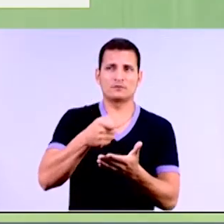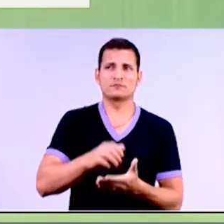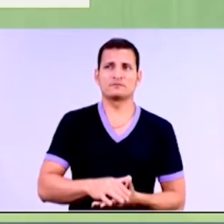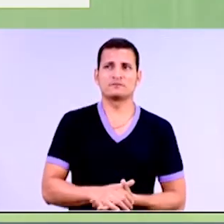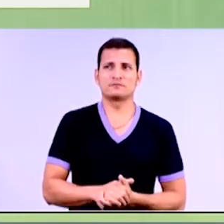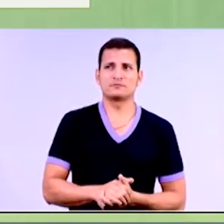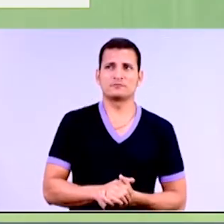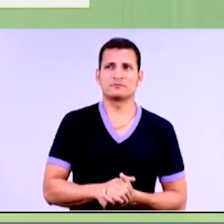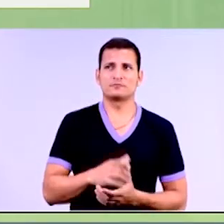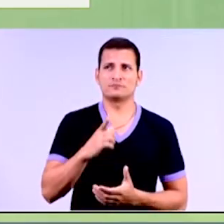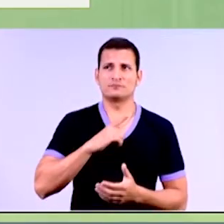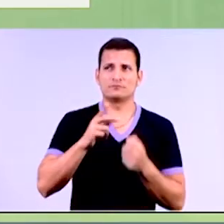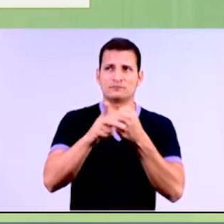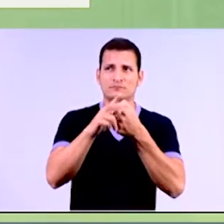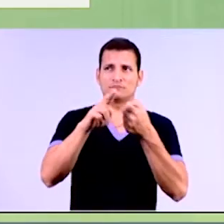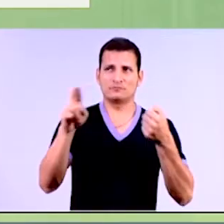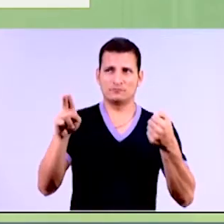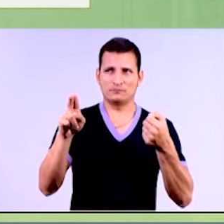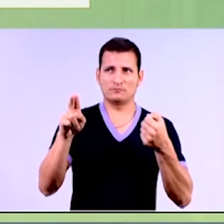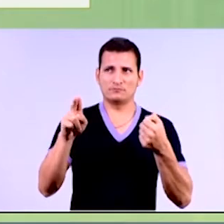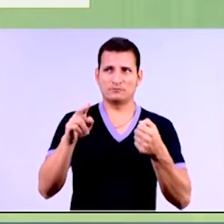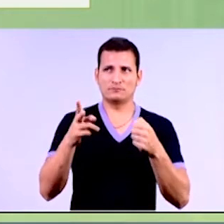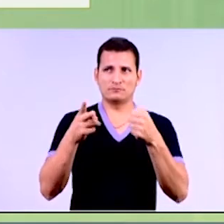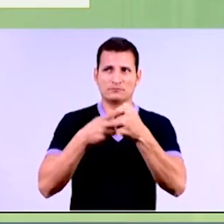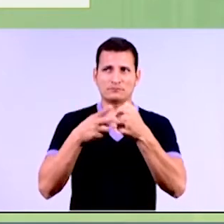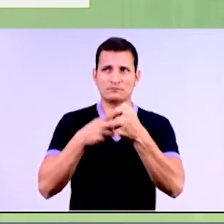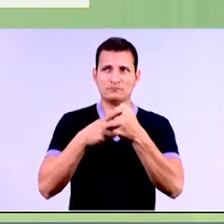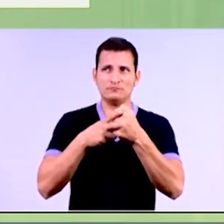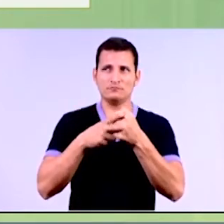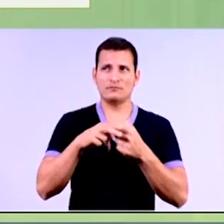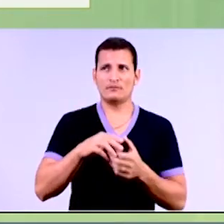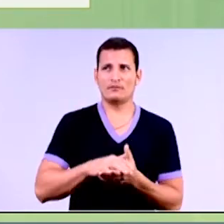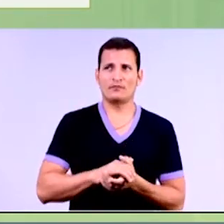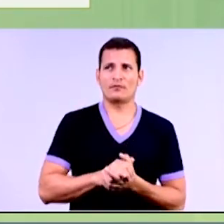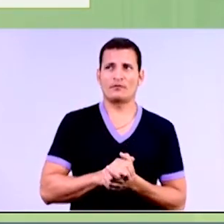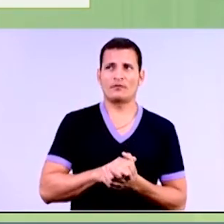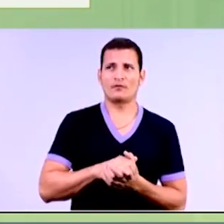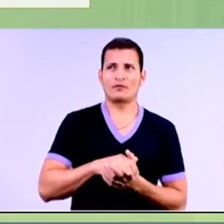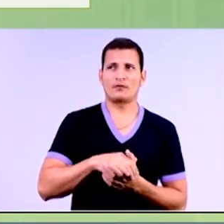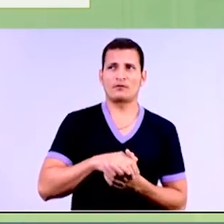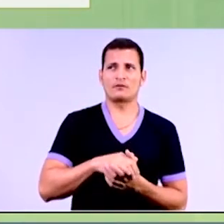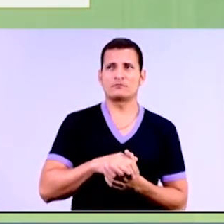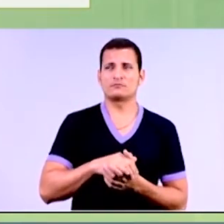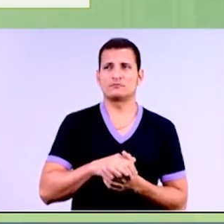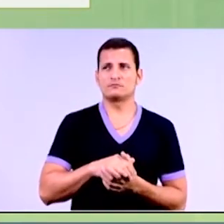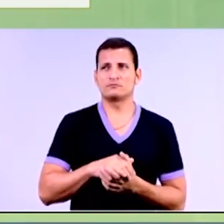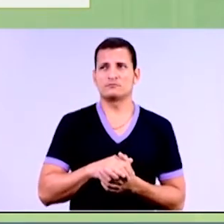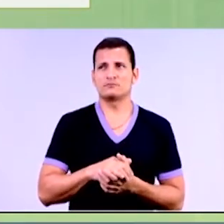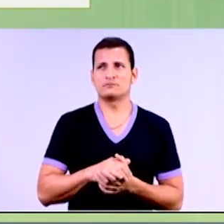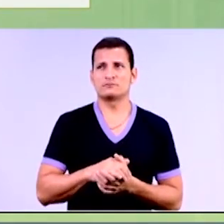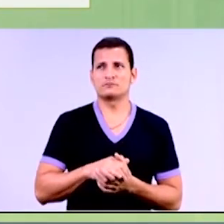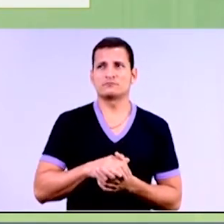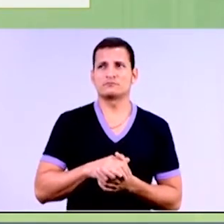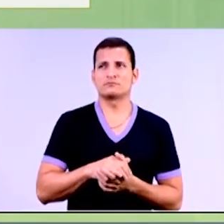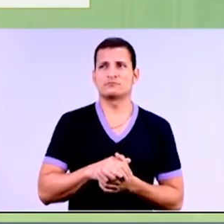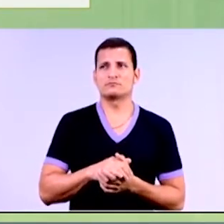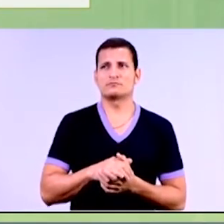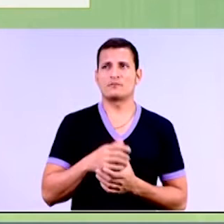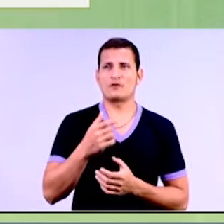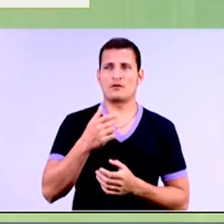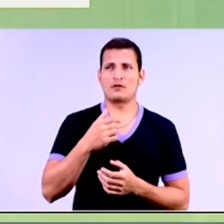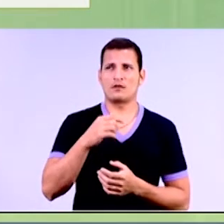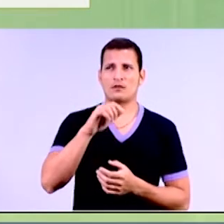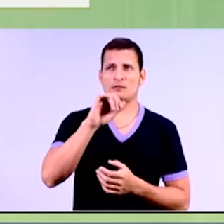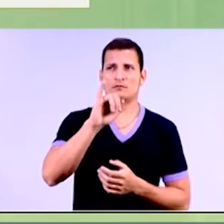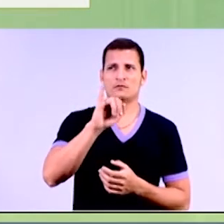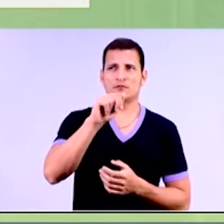Então, eu tenho aqui os pronomes e o verbo I am, ou a forma contract, I'm. Eu sou